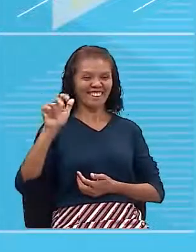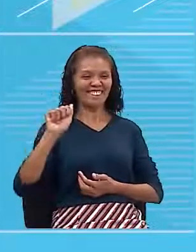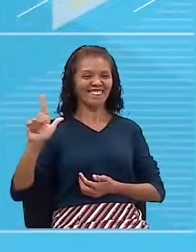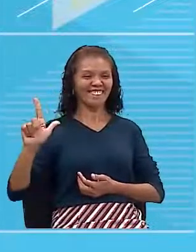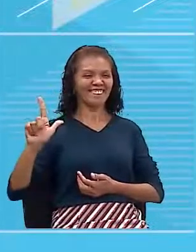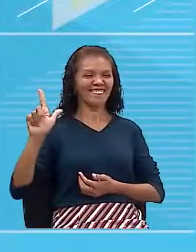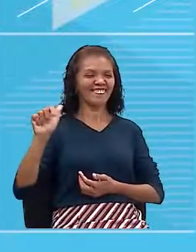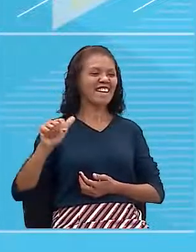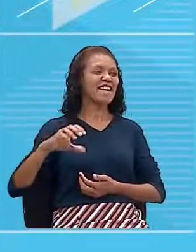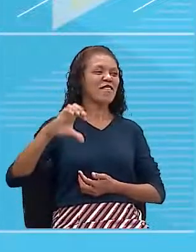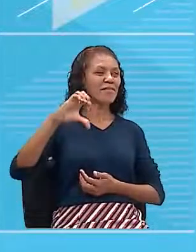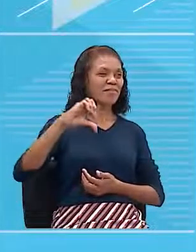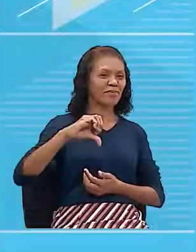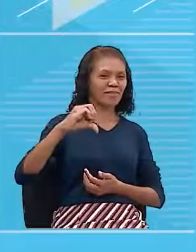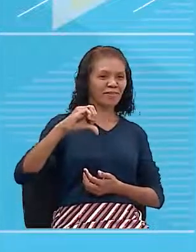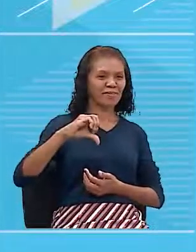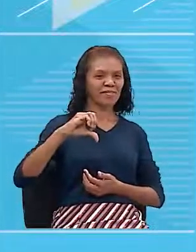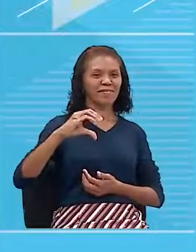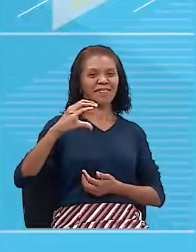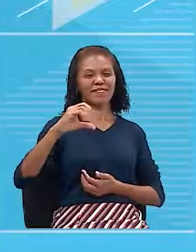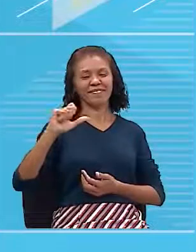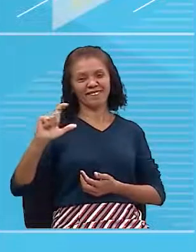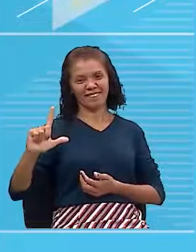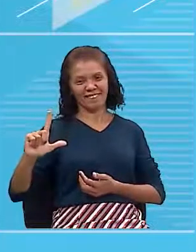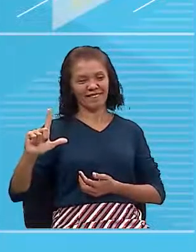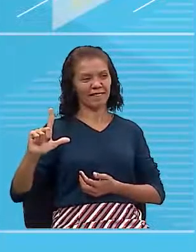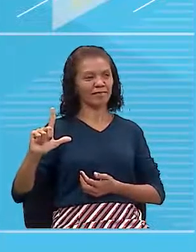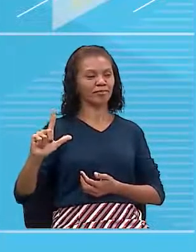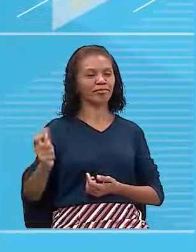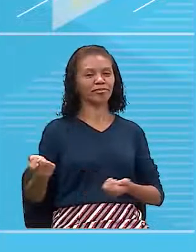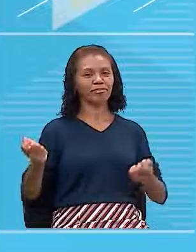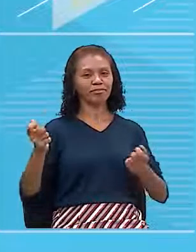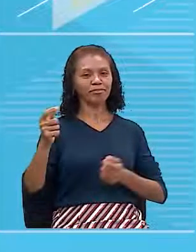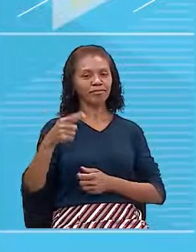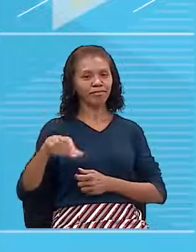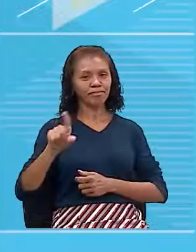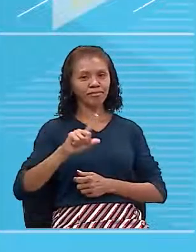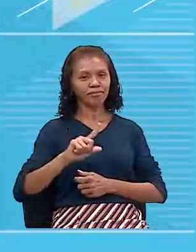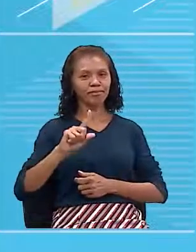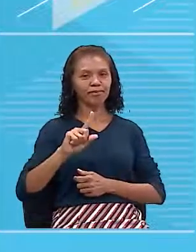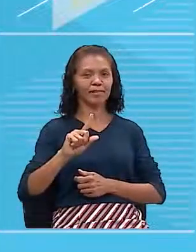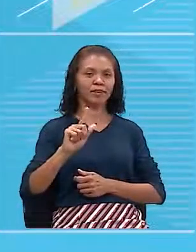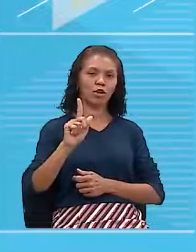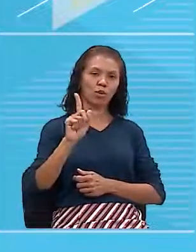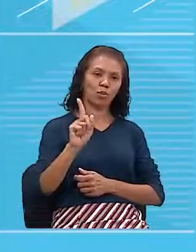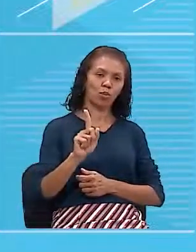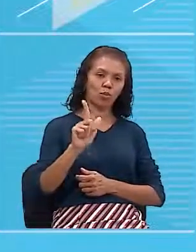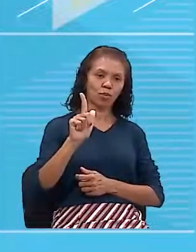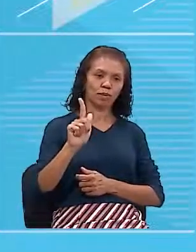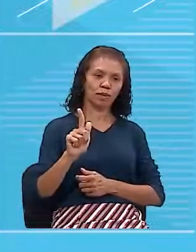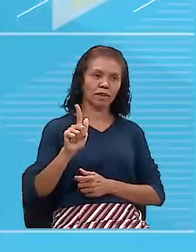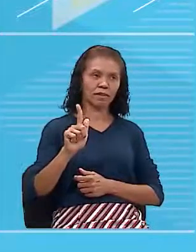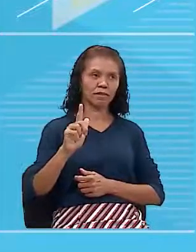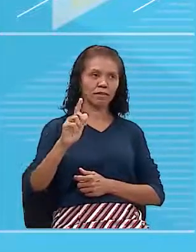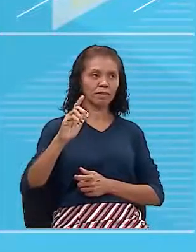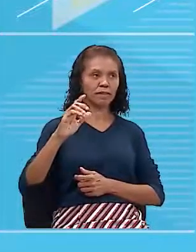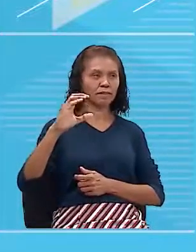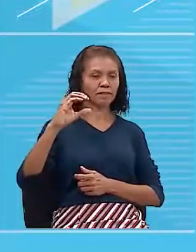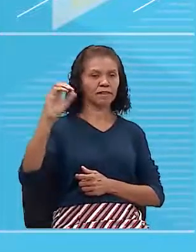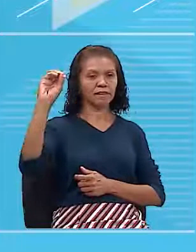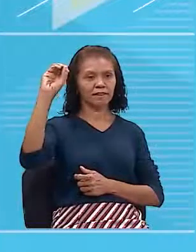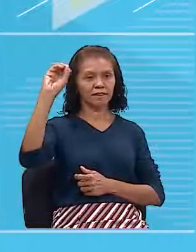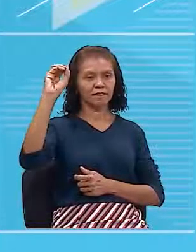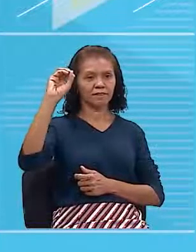calorias 9 calorias você vai elevar em um grau celsius 9 gramas de água